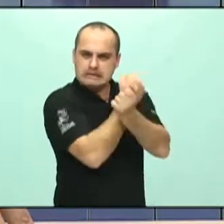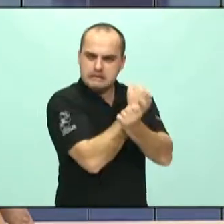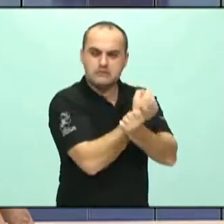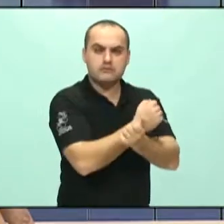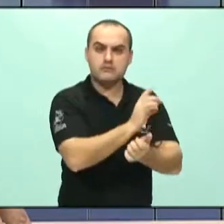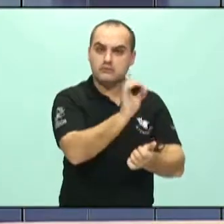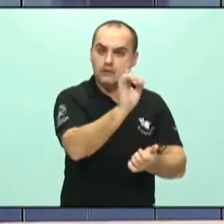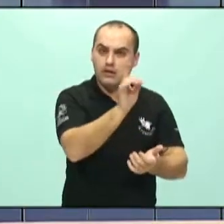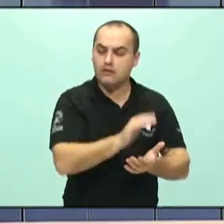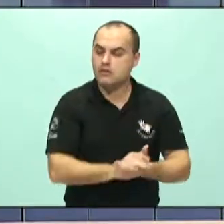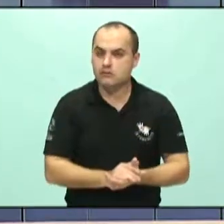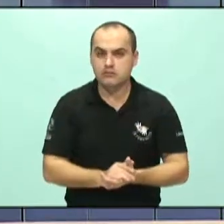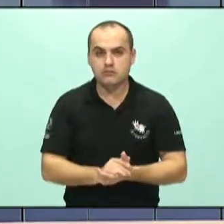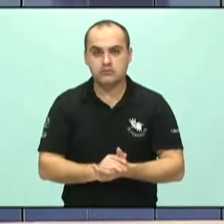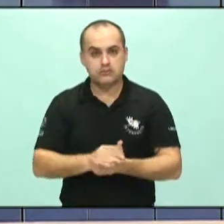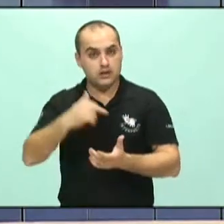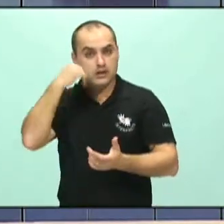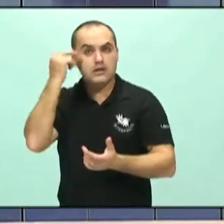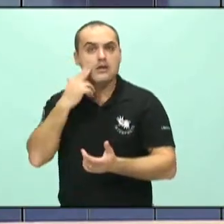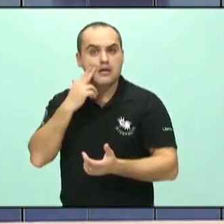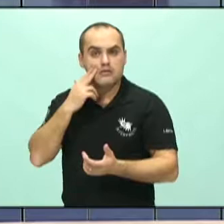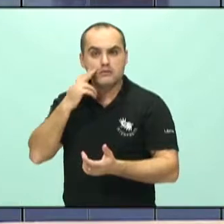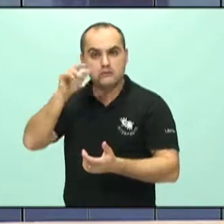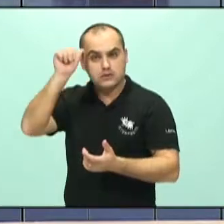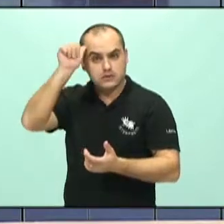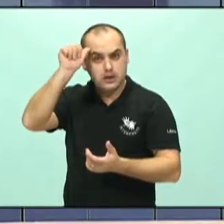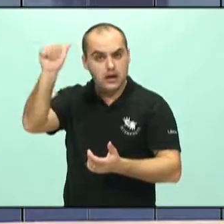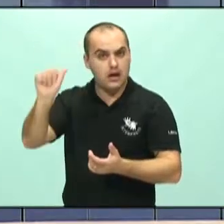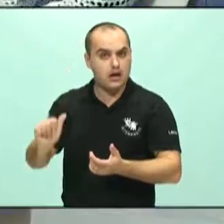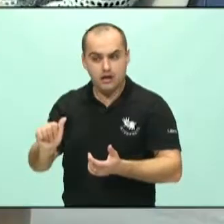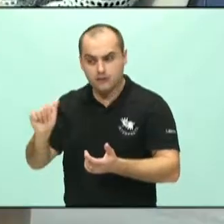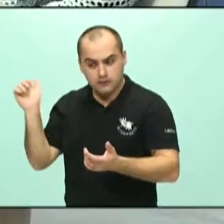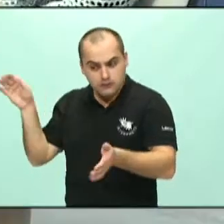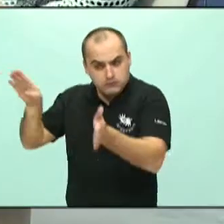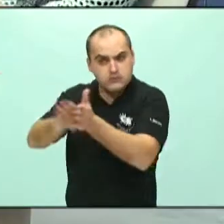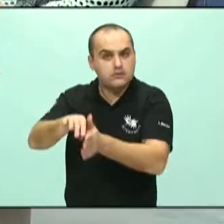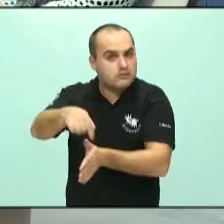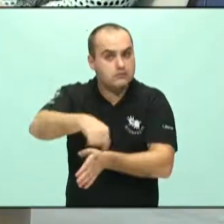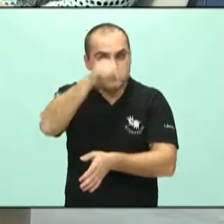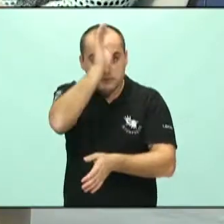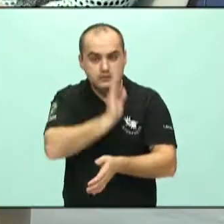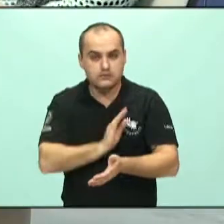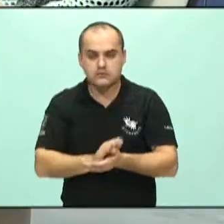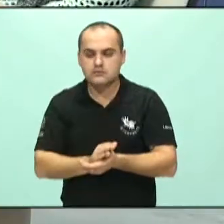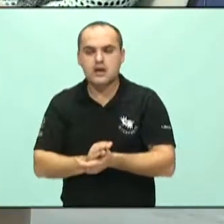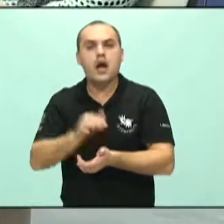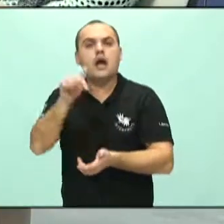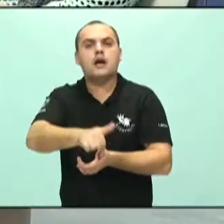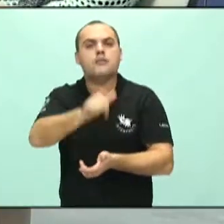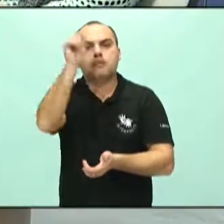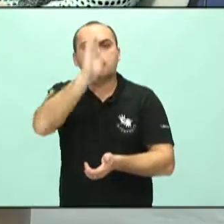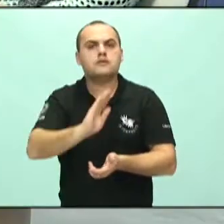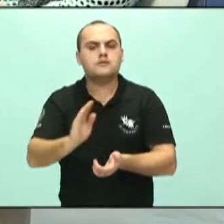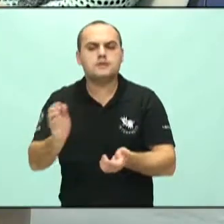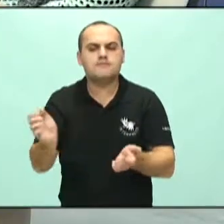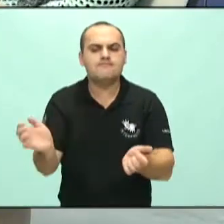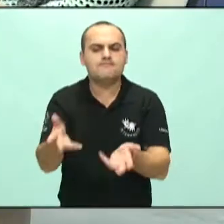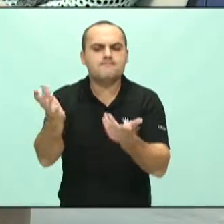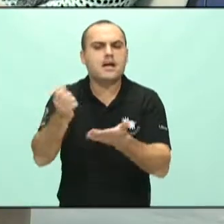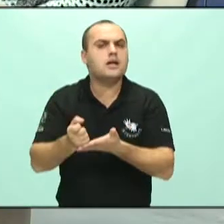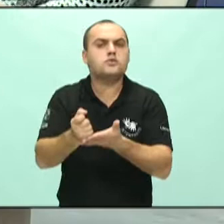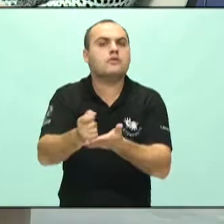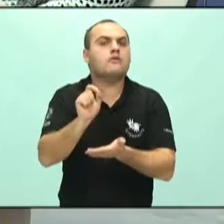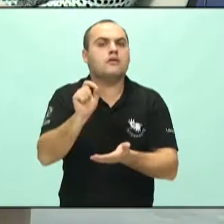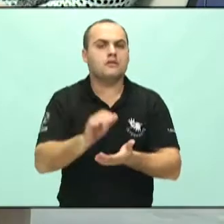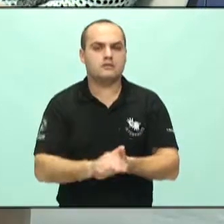África? Como é que ele chegou aqui? E quais são os episódios? O que ele contribuiu aqui? E como é que foi? Eu sempre estava falando esses dias que é o